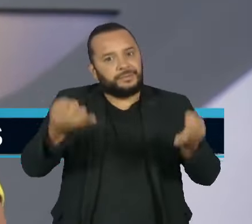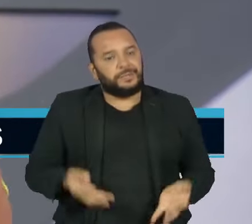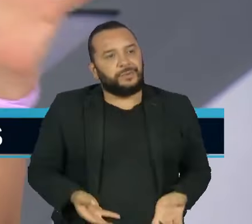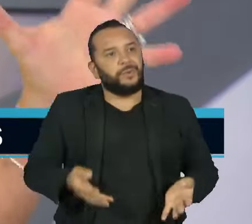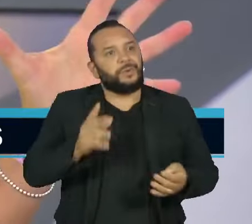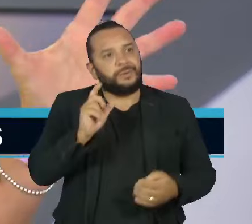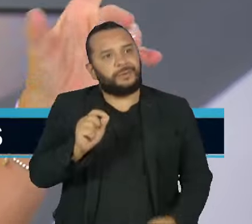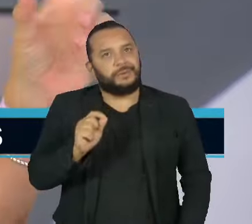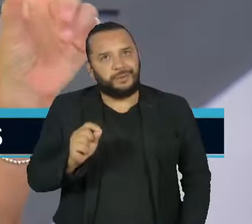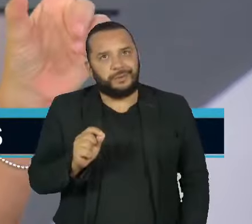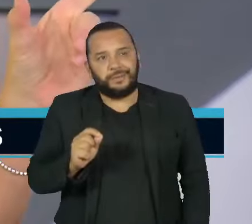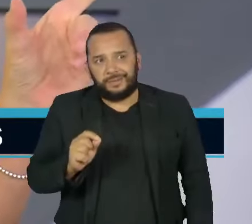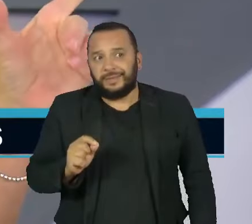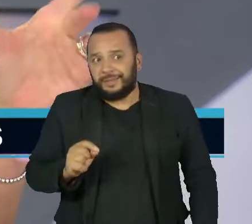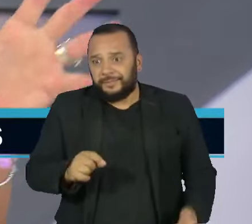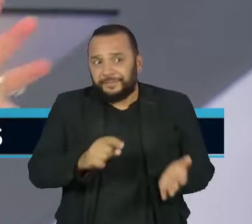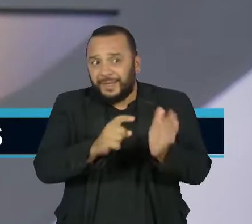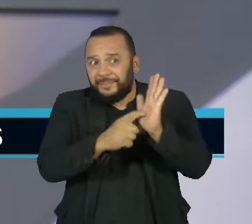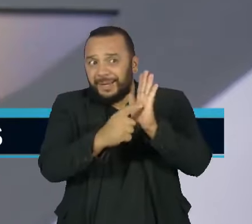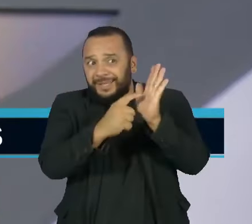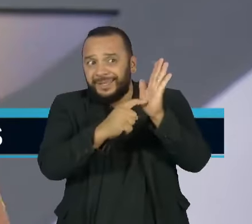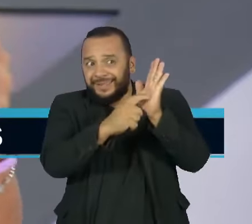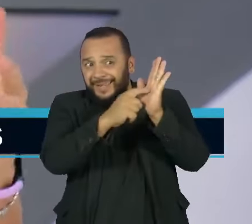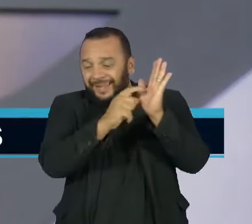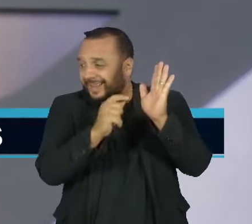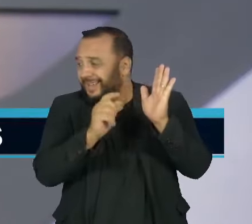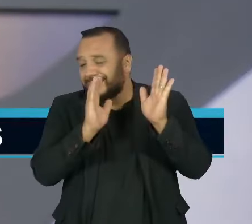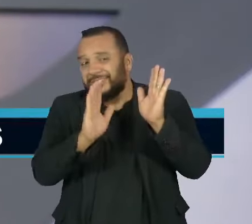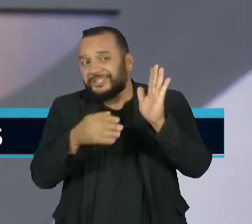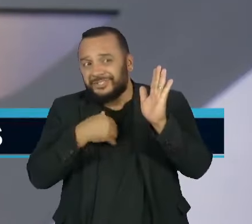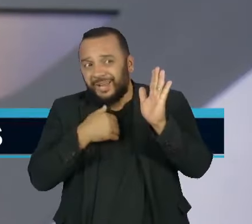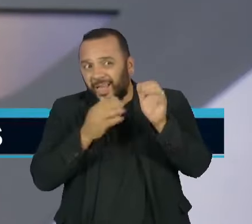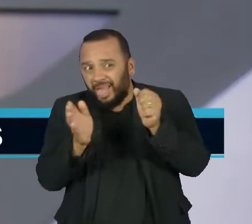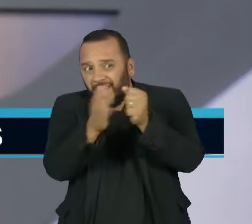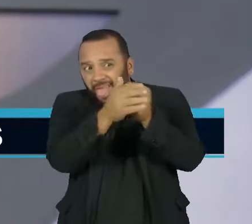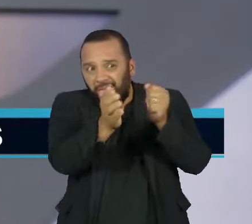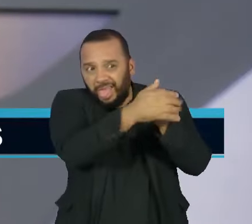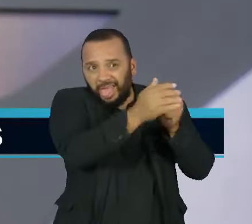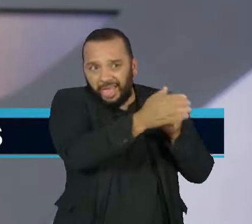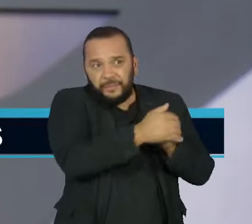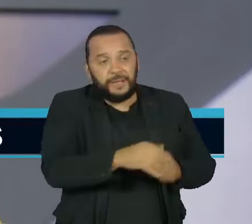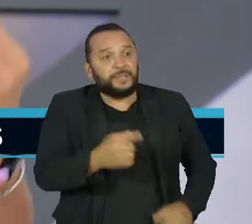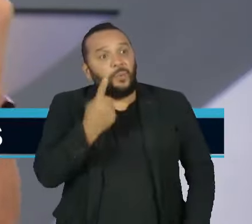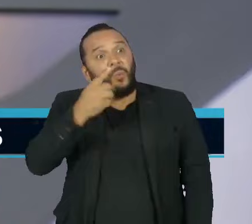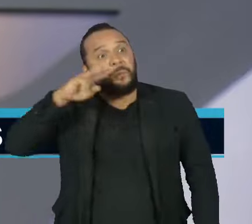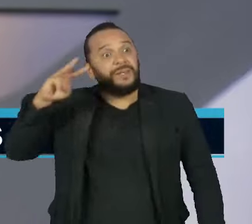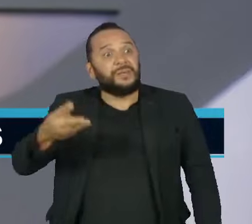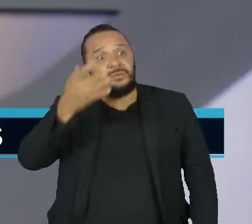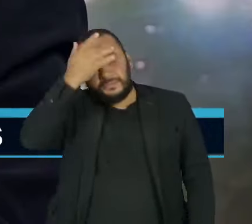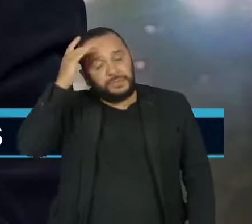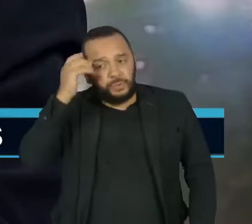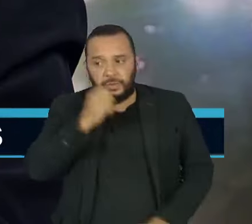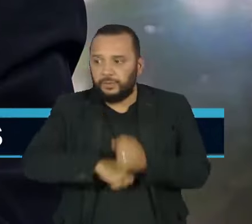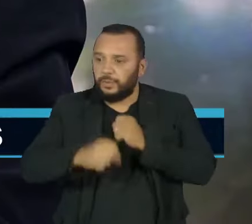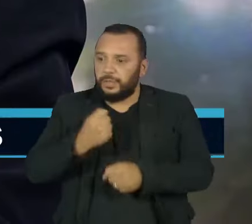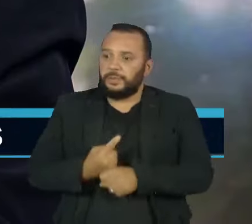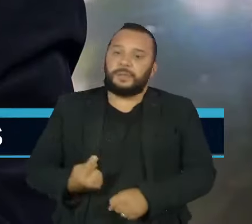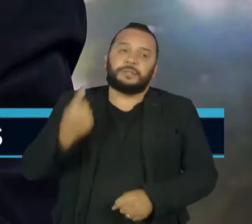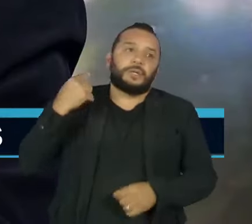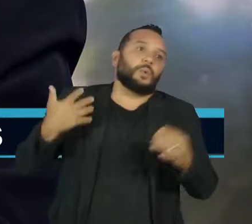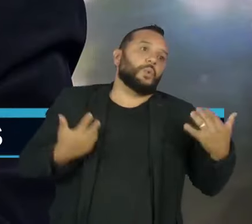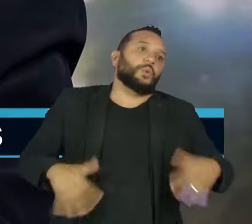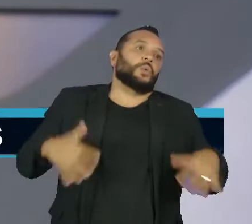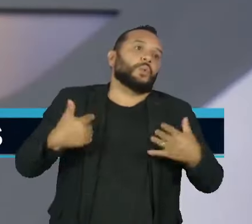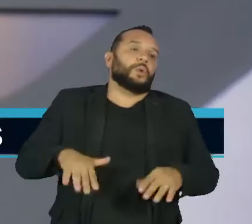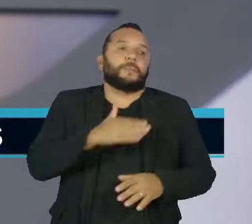é um mal meio silencioso não fala muito de morte por bactéria resistente mais de 1 milhão de pessoas o ano passado por ano